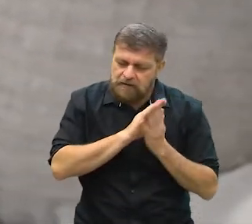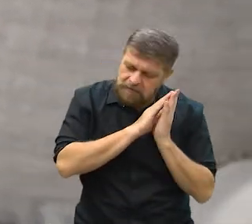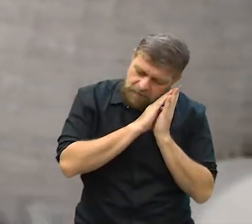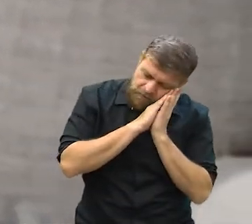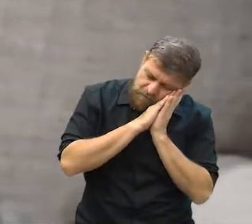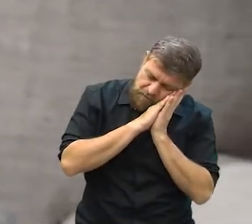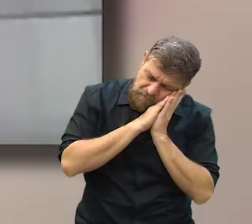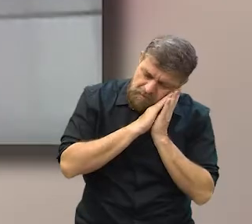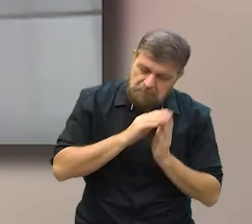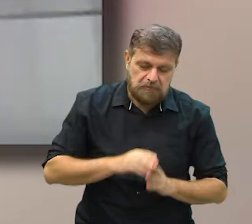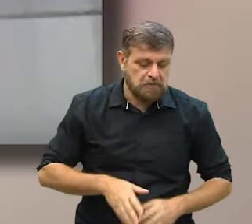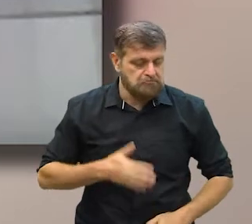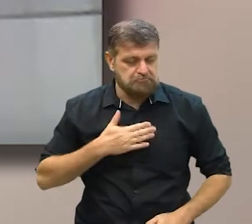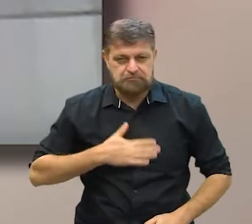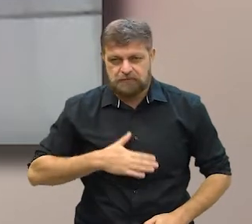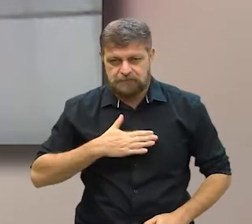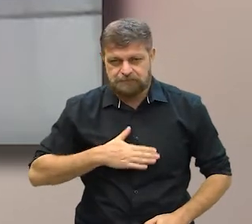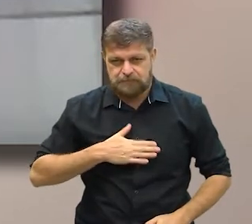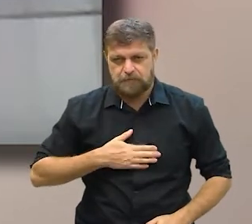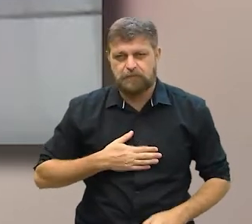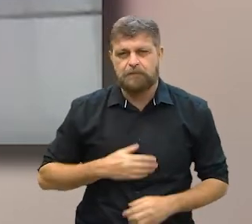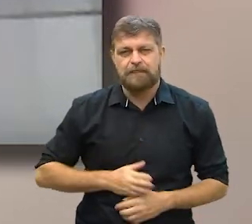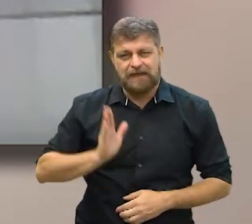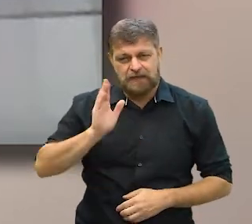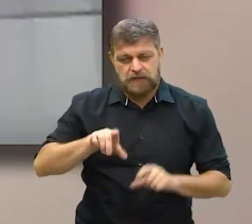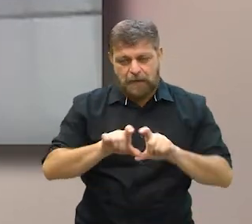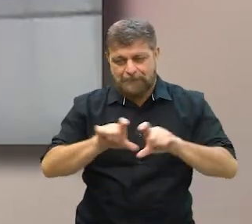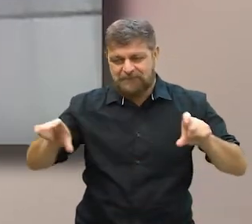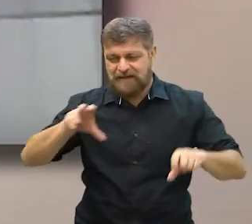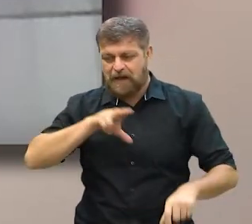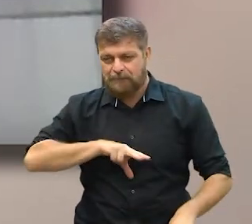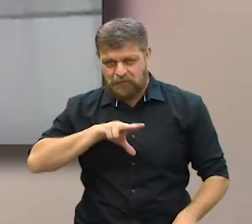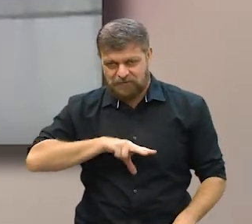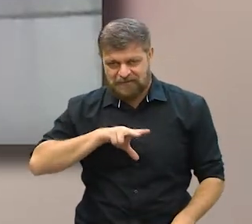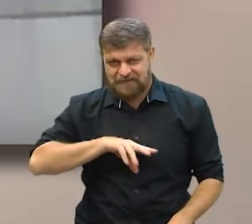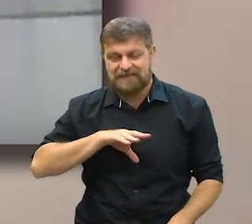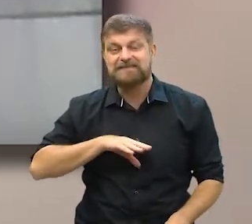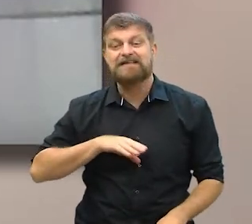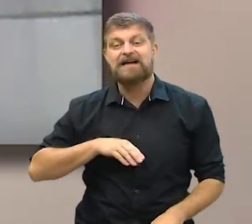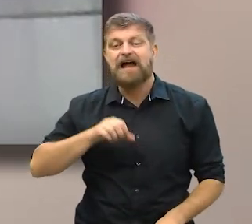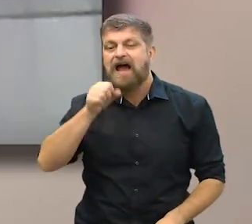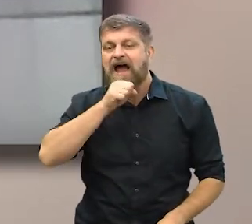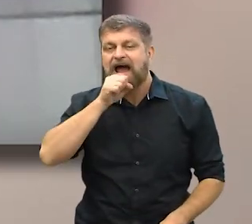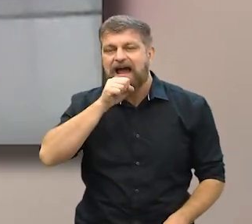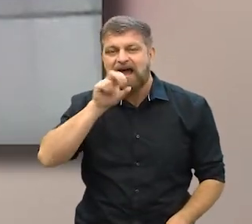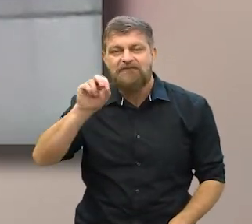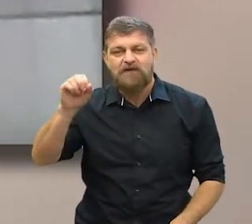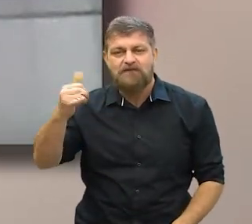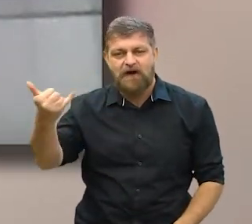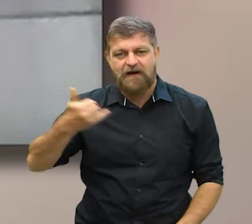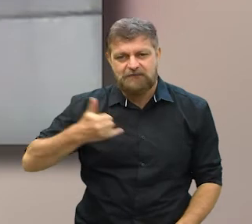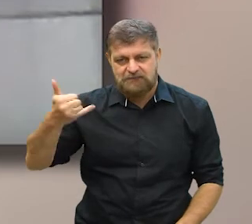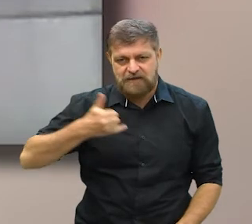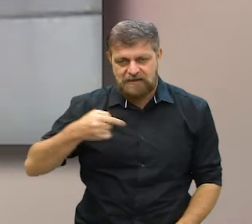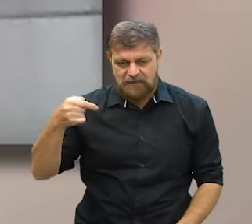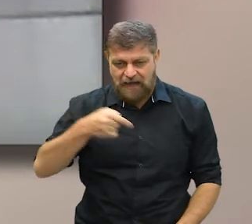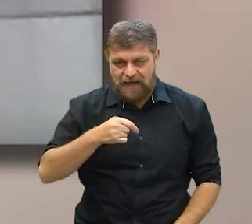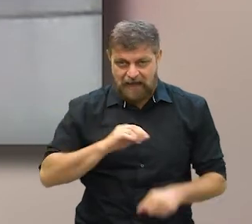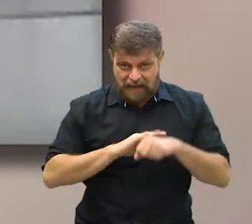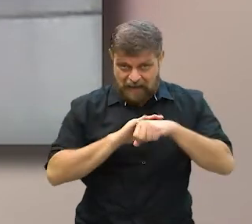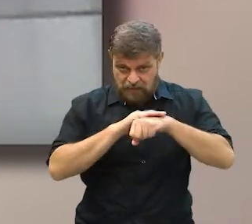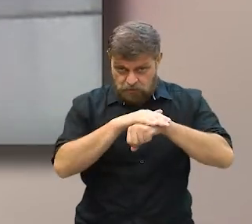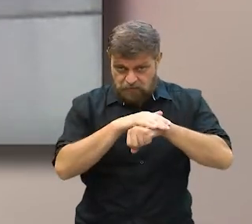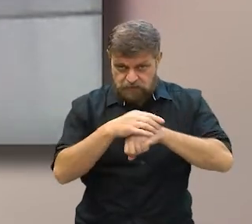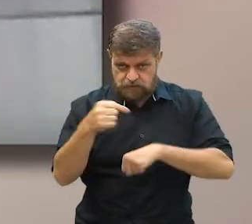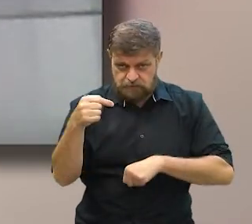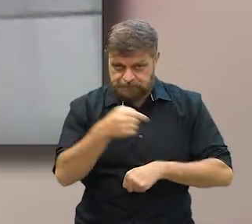sono alimenta, né? De onde vem esse ditado, né, que é tão comum as avós falarem? É exatamente